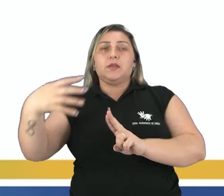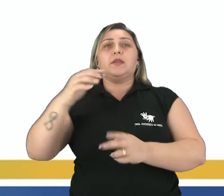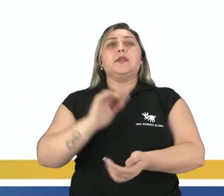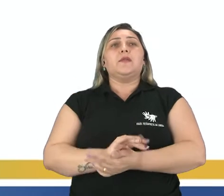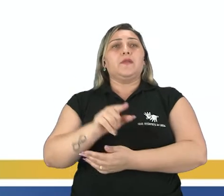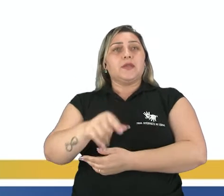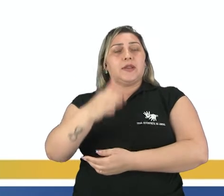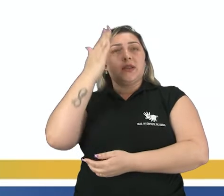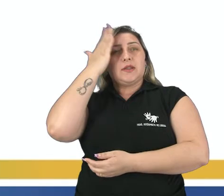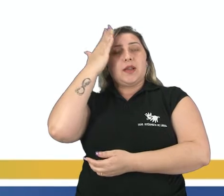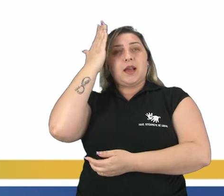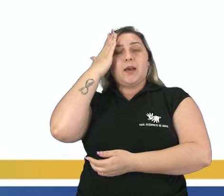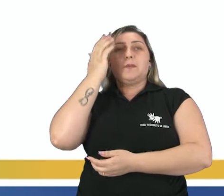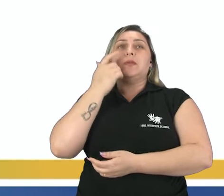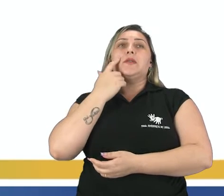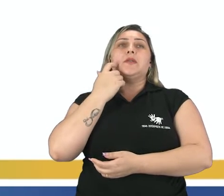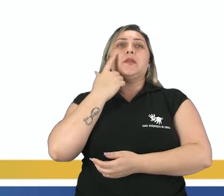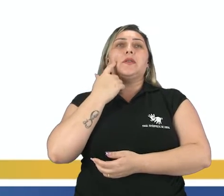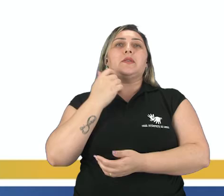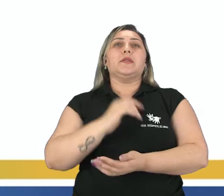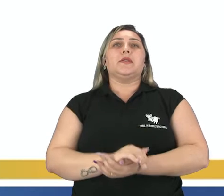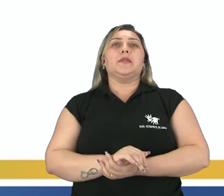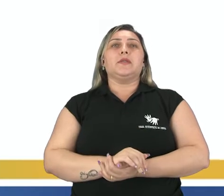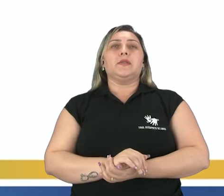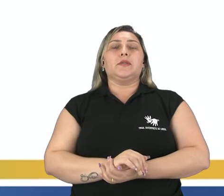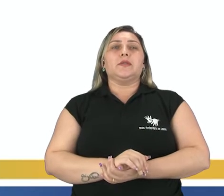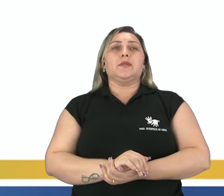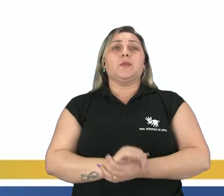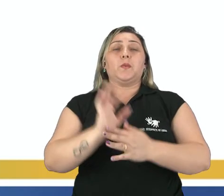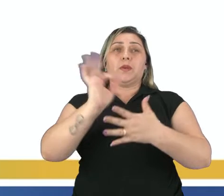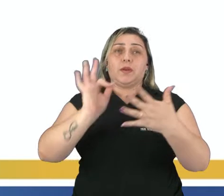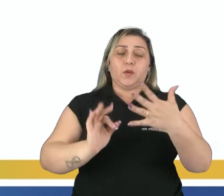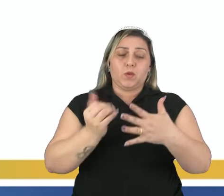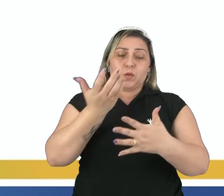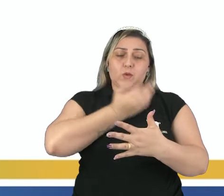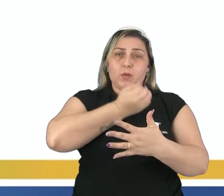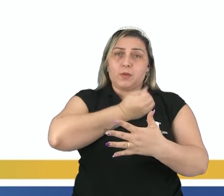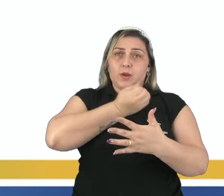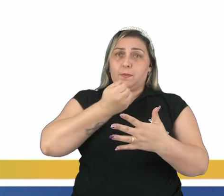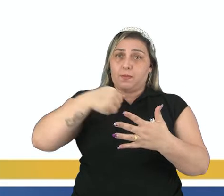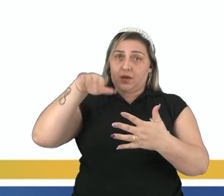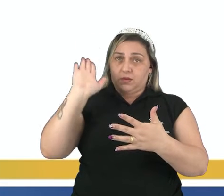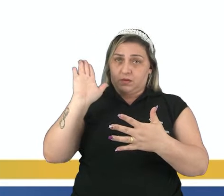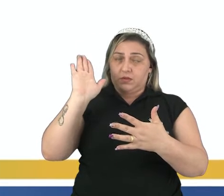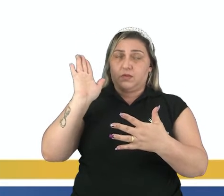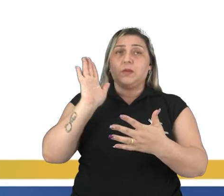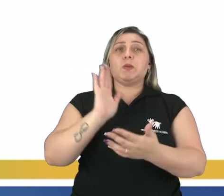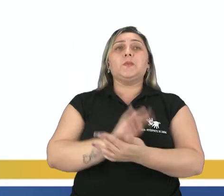vocês sabem que esse elemento ele tem um número maior de